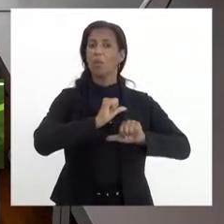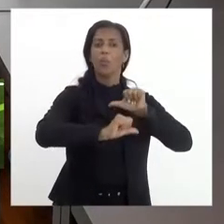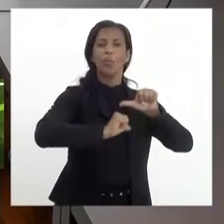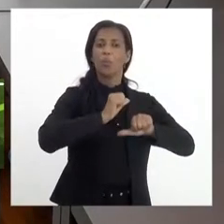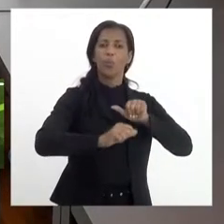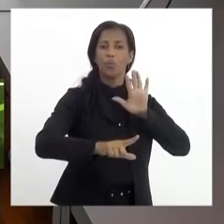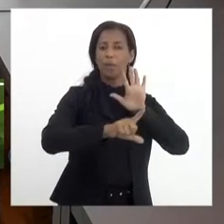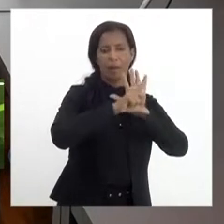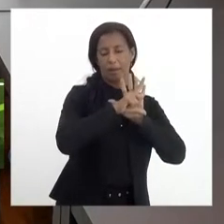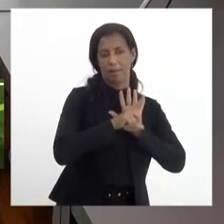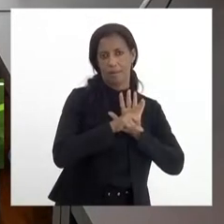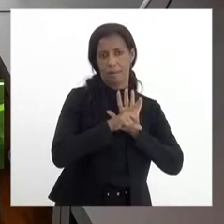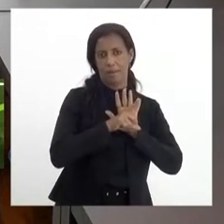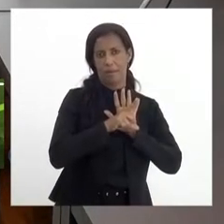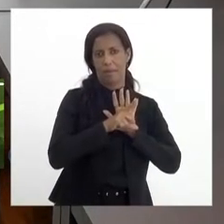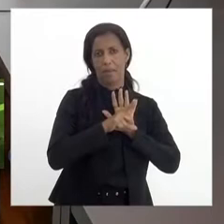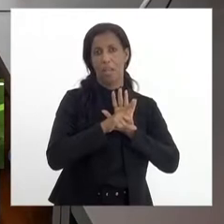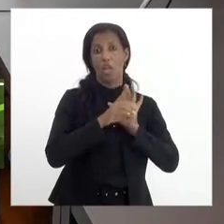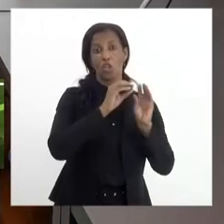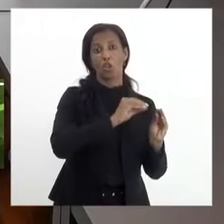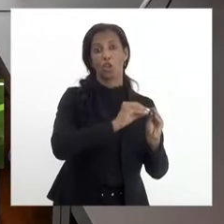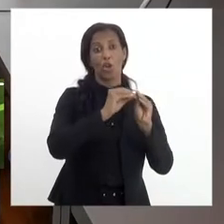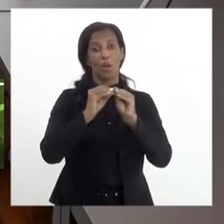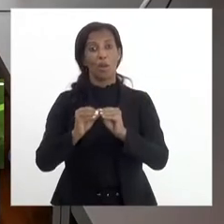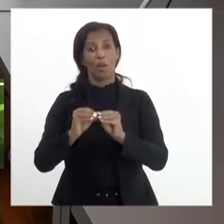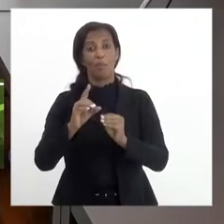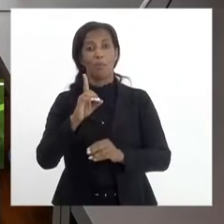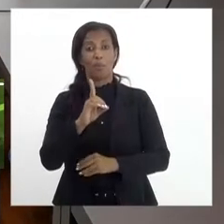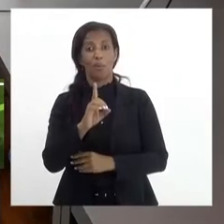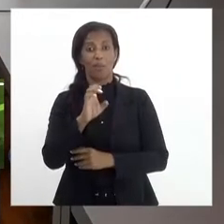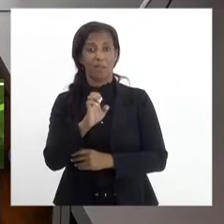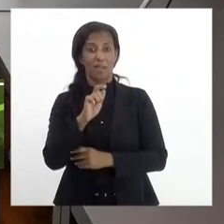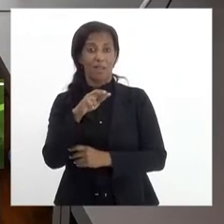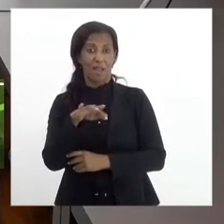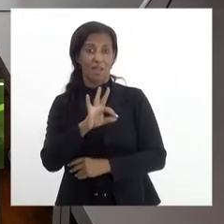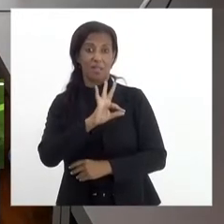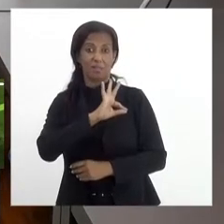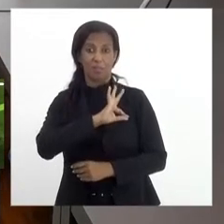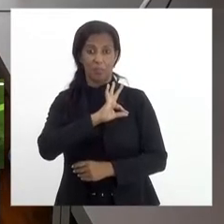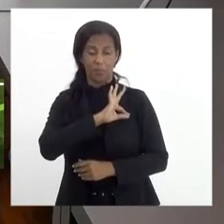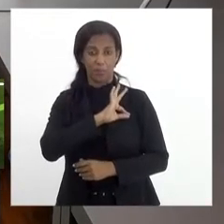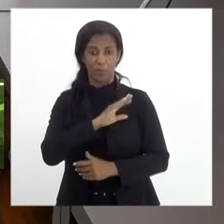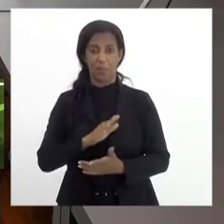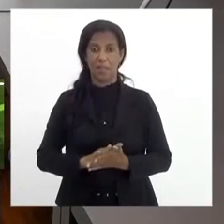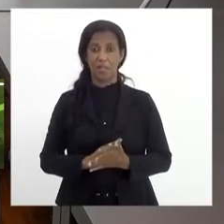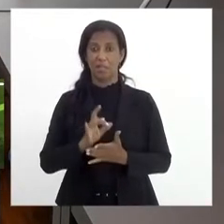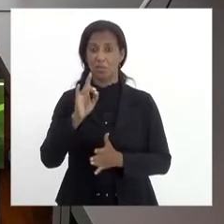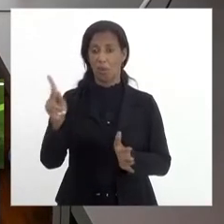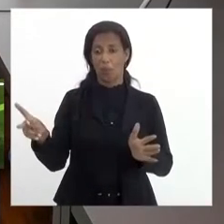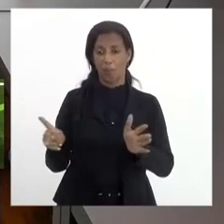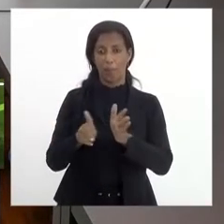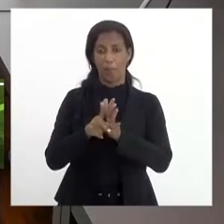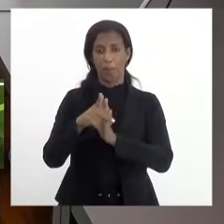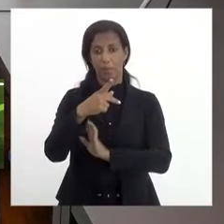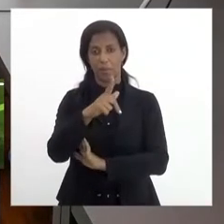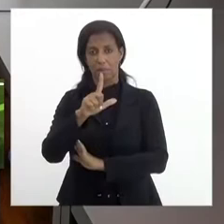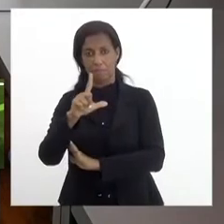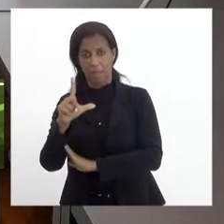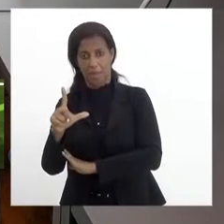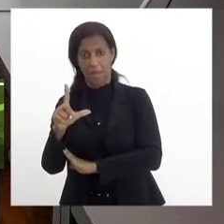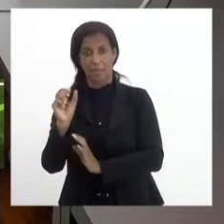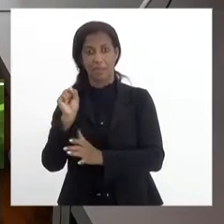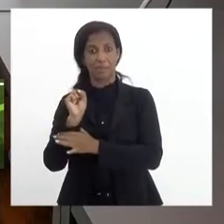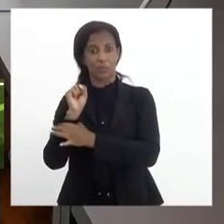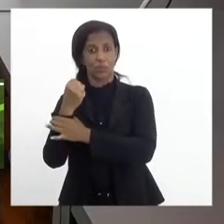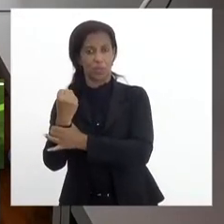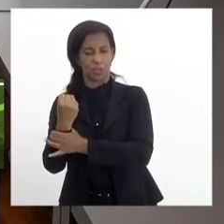alteração da lei porque propõe ampliação para o DEGAS, é isso. Isso. Por conta, especificamente, dessa legislação se tratar de agentes de